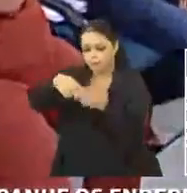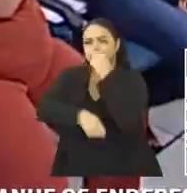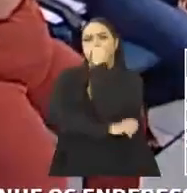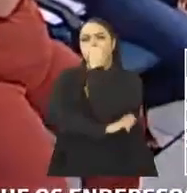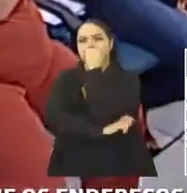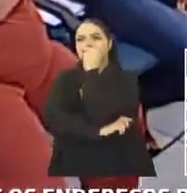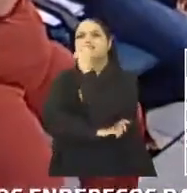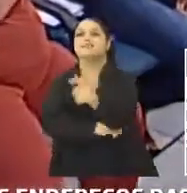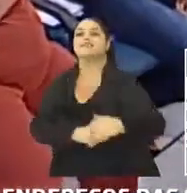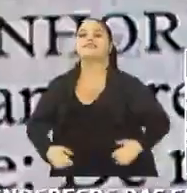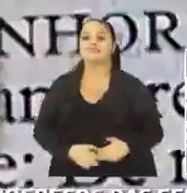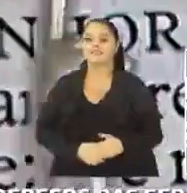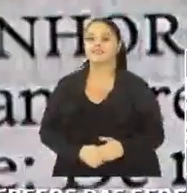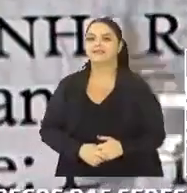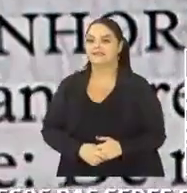Foi.